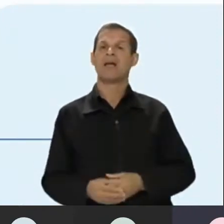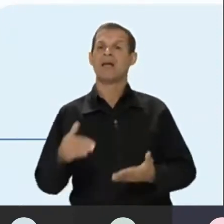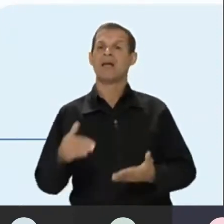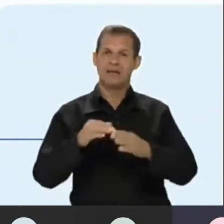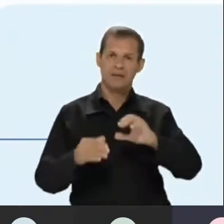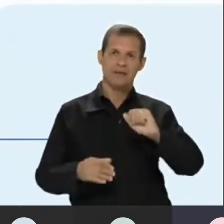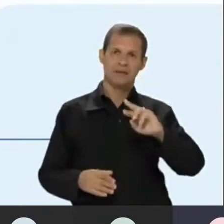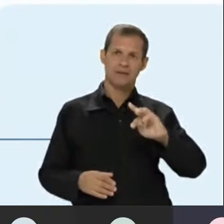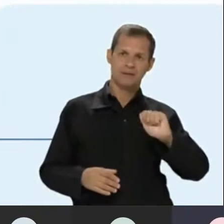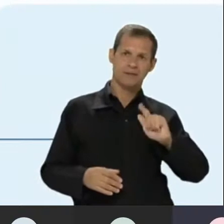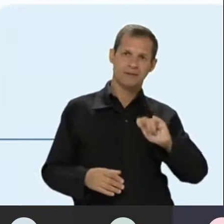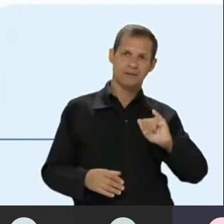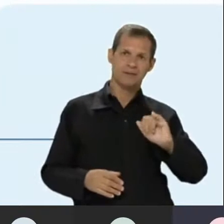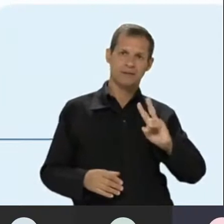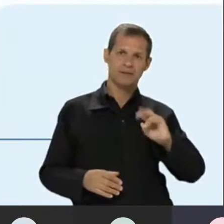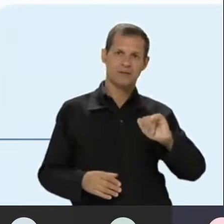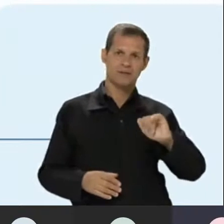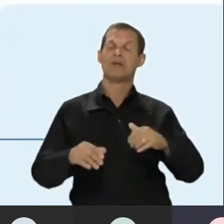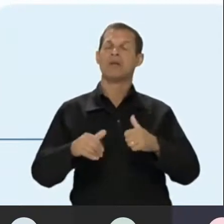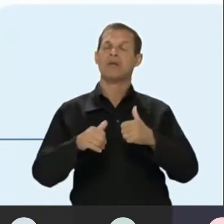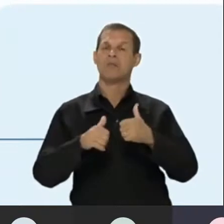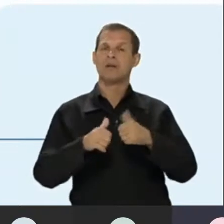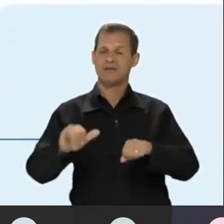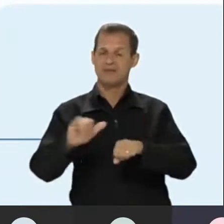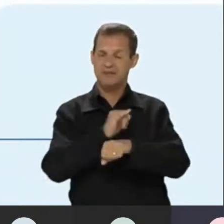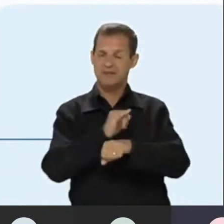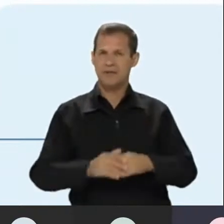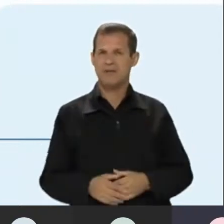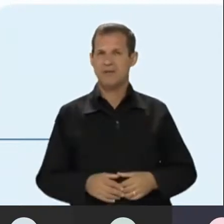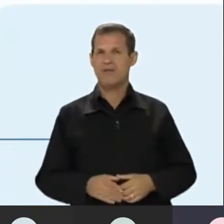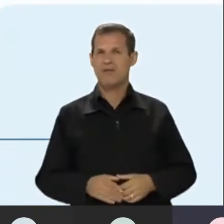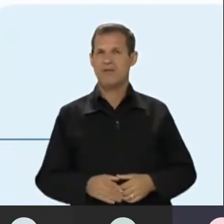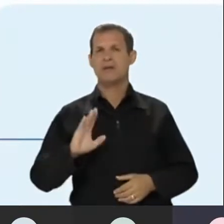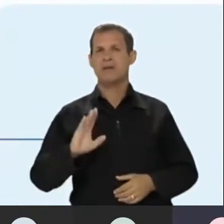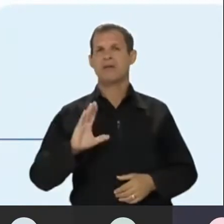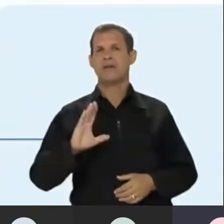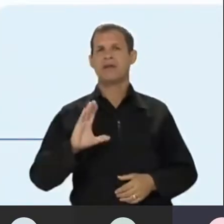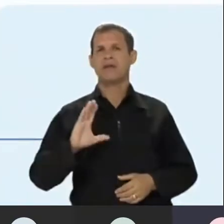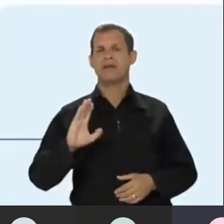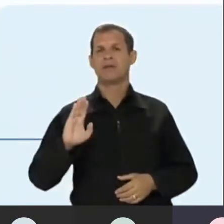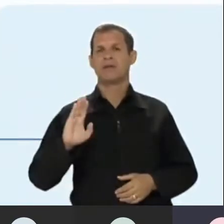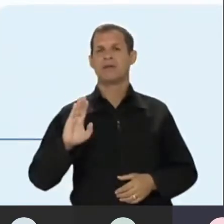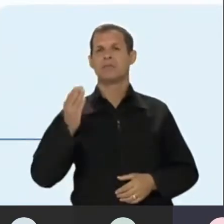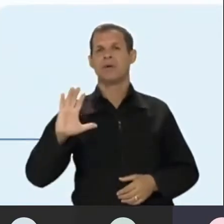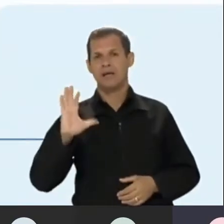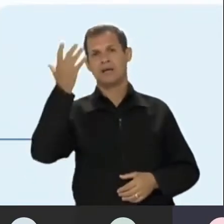de Givone, para chegar, então, nas estratégias bioclimáticas.